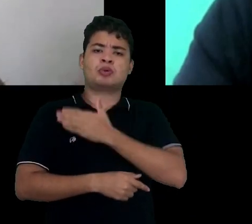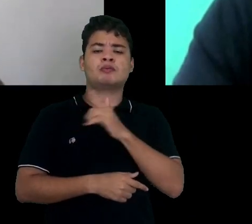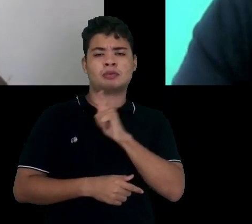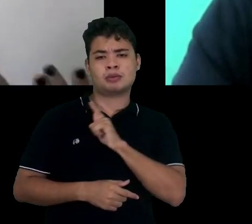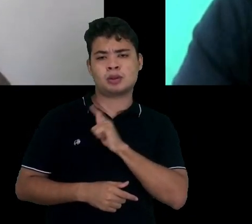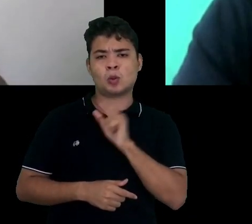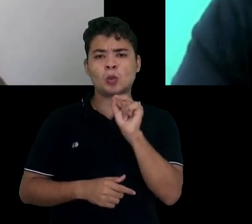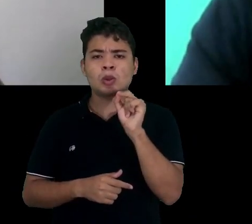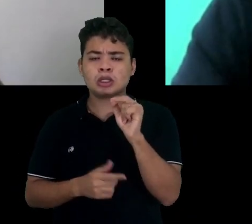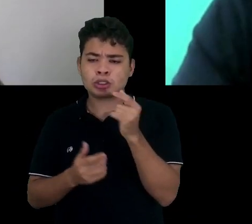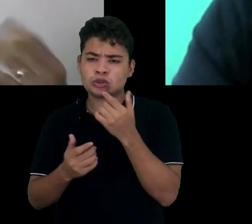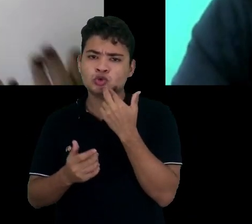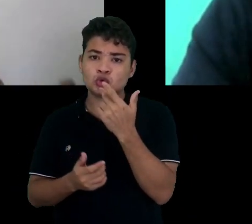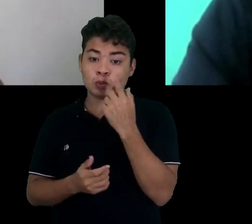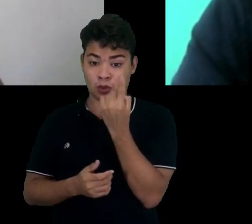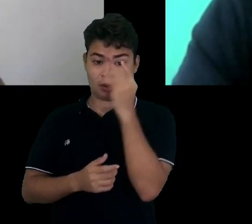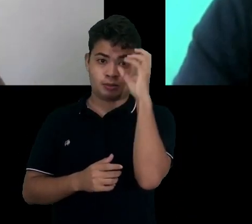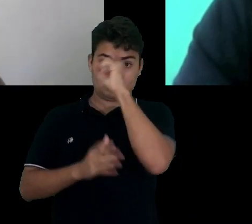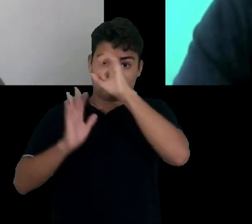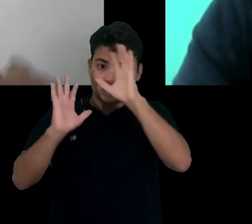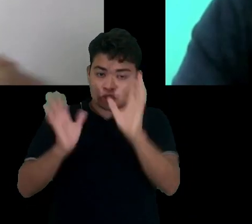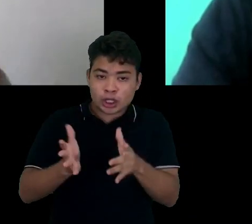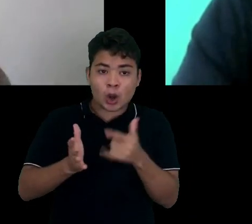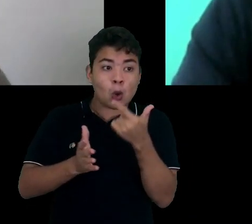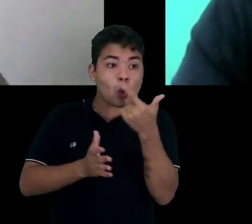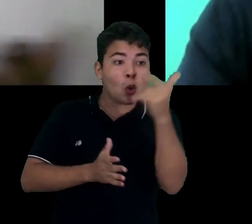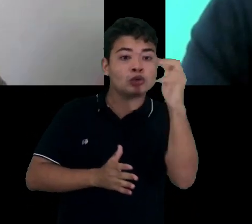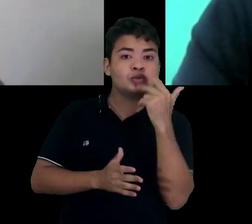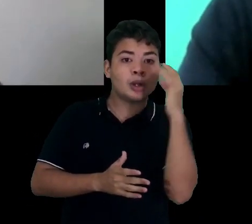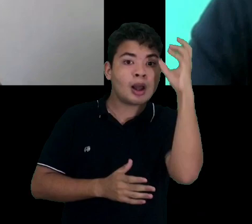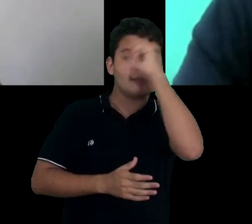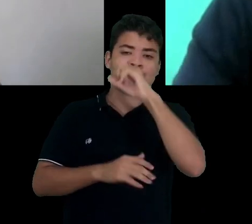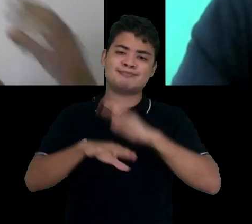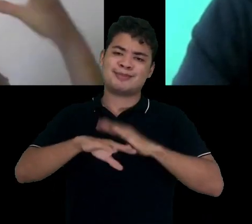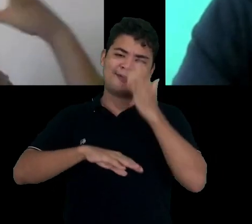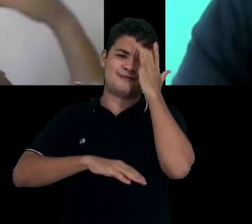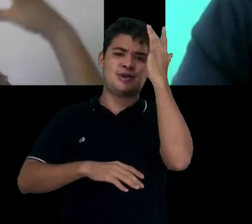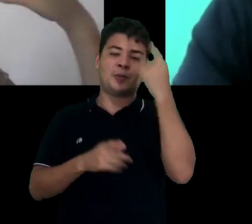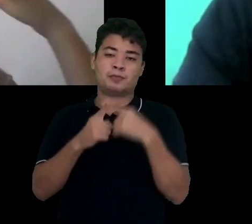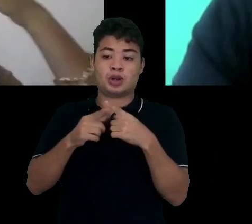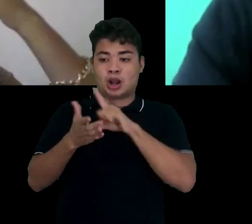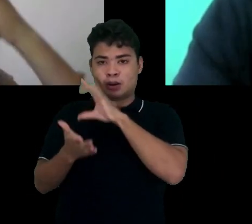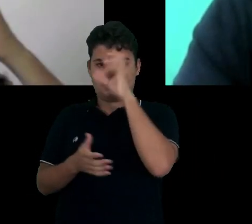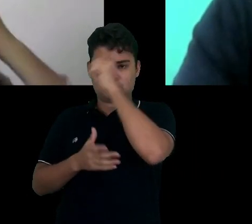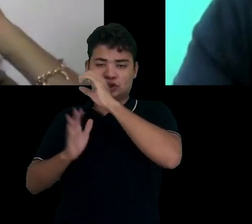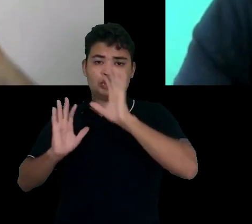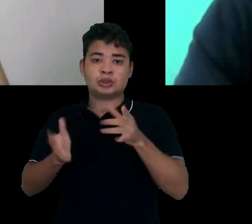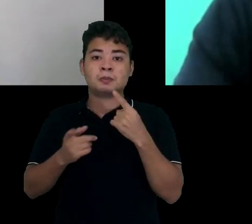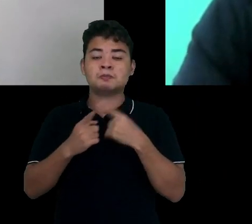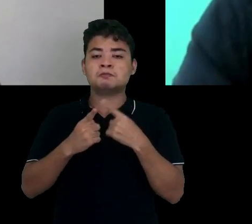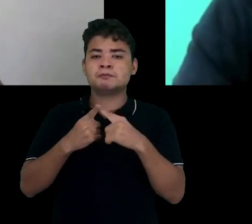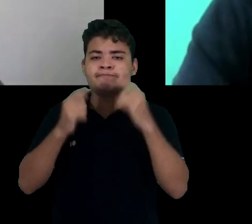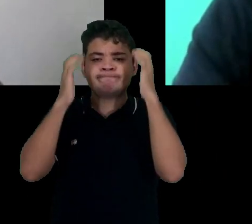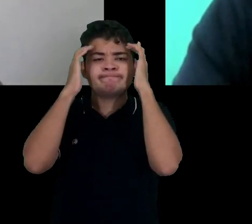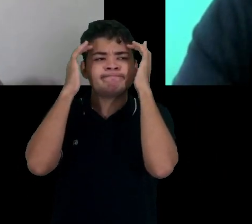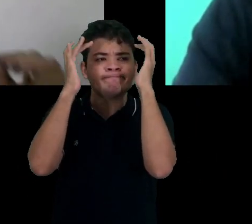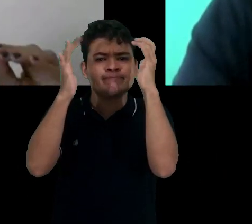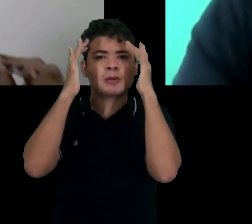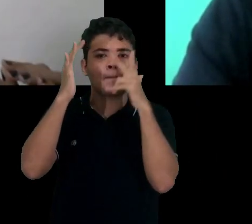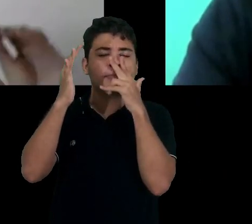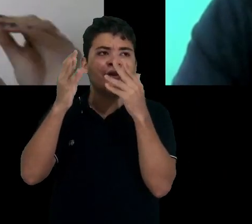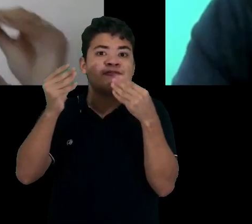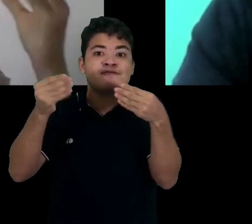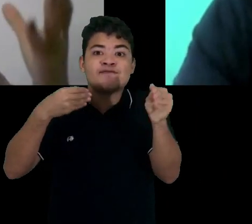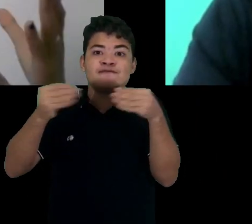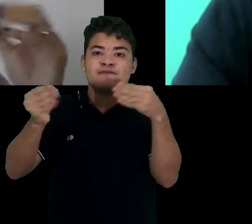comprovado cientificamente, é muito mais fácil você aprender um novo idioma, né? Porque o seu cérebro já fica, vamos dizer assim,